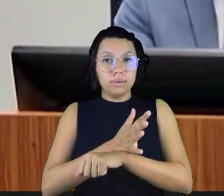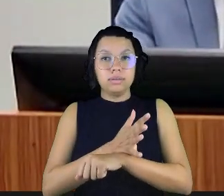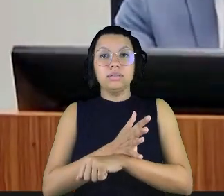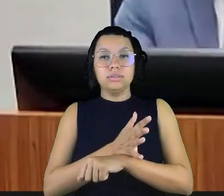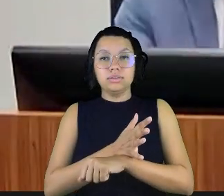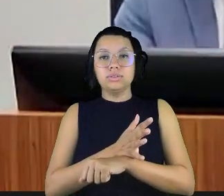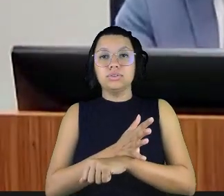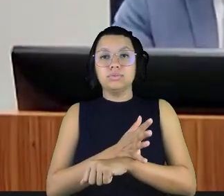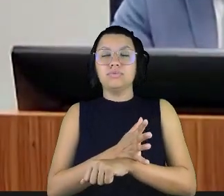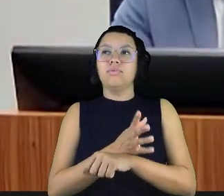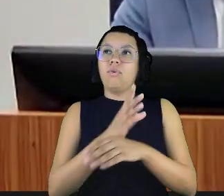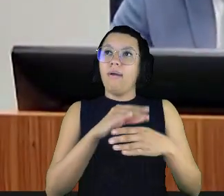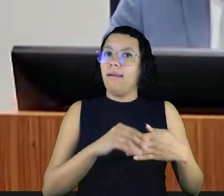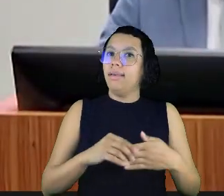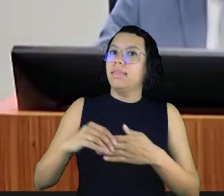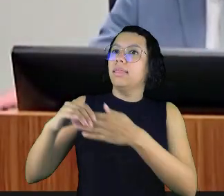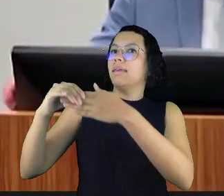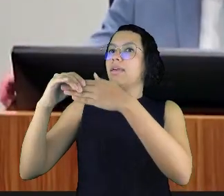Eu recomendaria